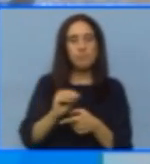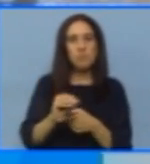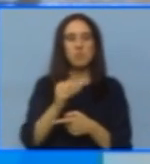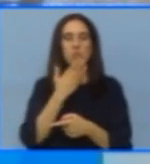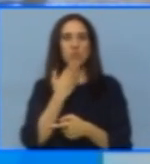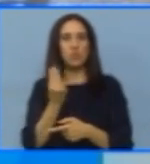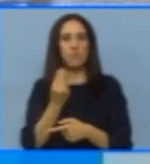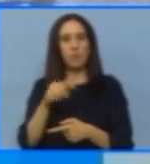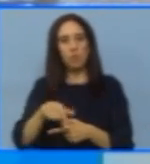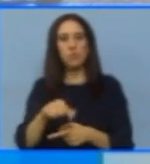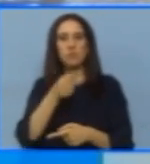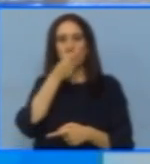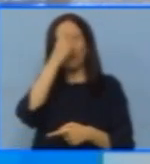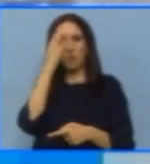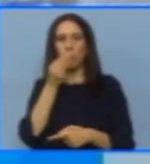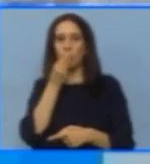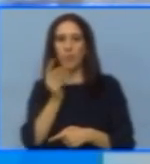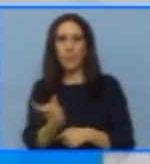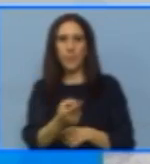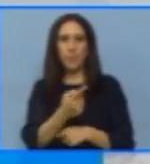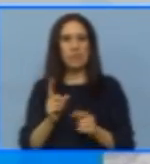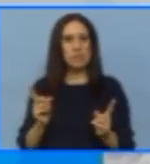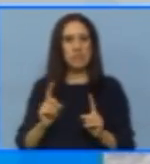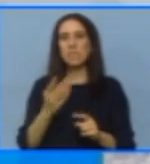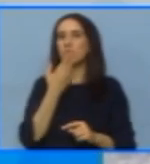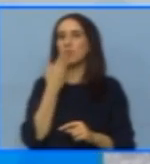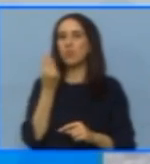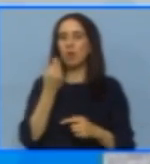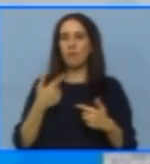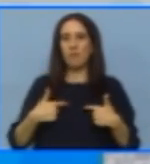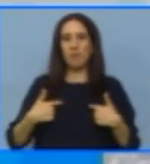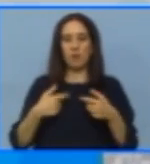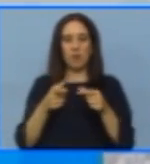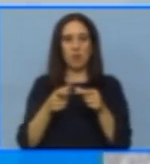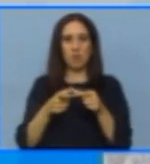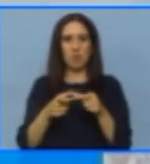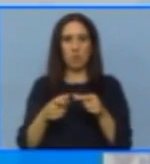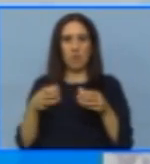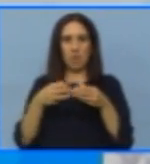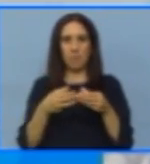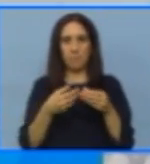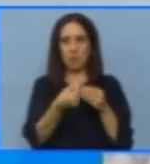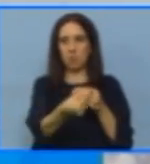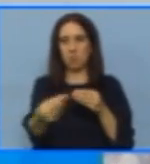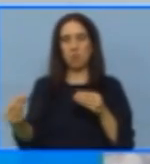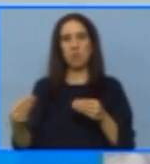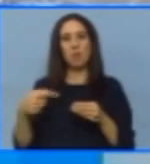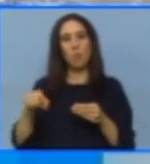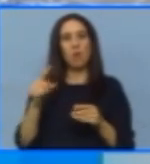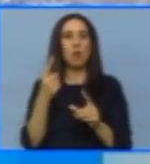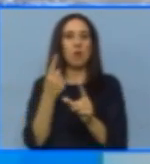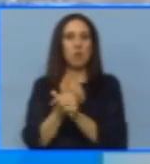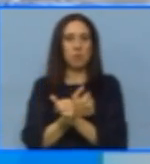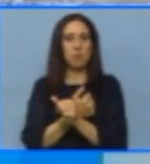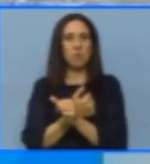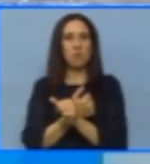hoje vais comer frango. Os jovens vão ter um cartãozinho para as suas equipas para poderem ir às compras e